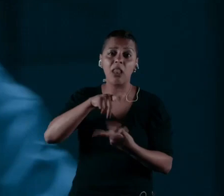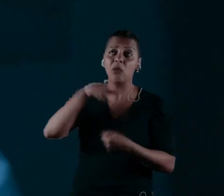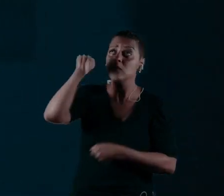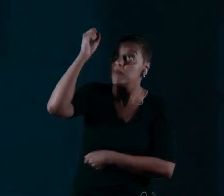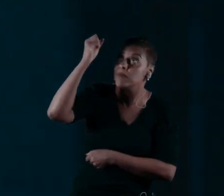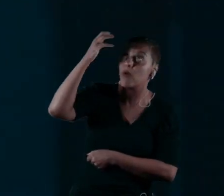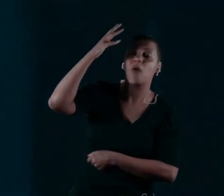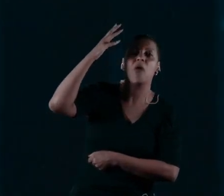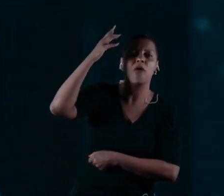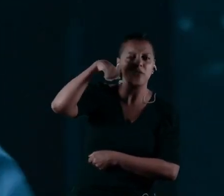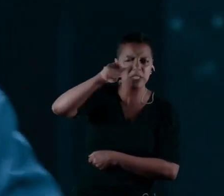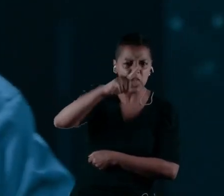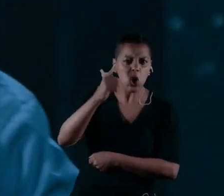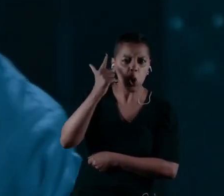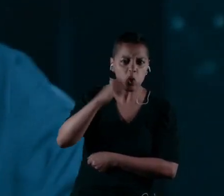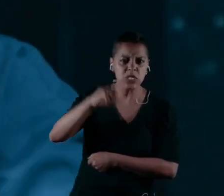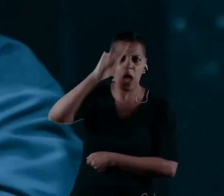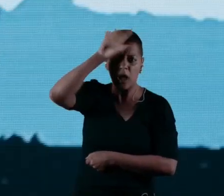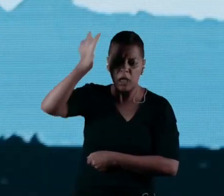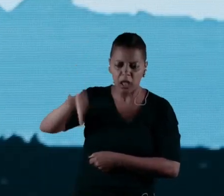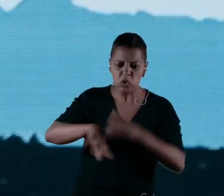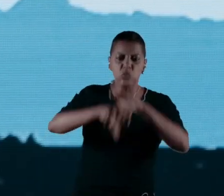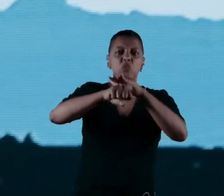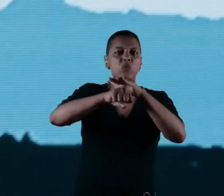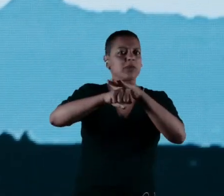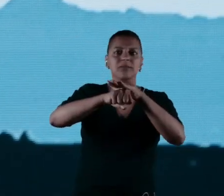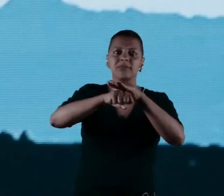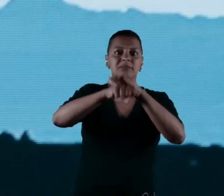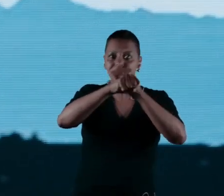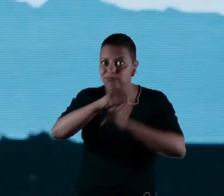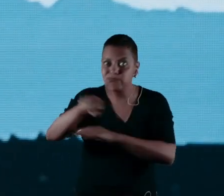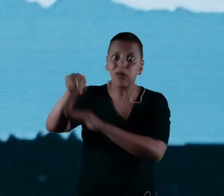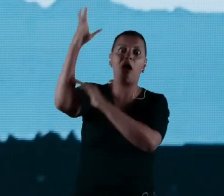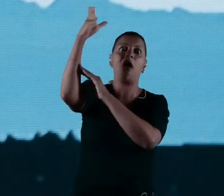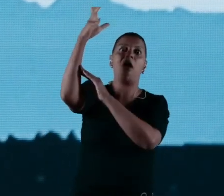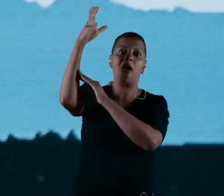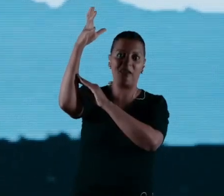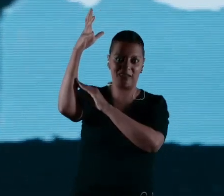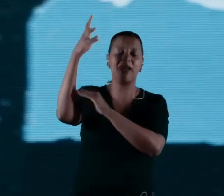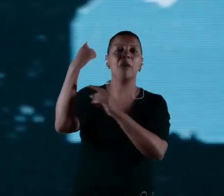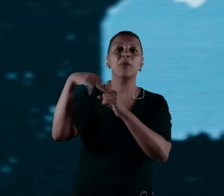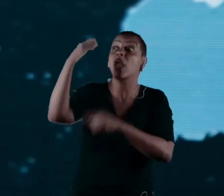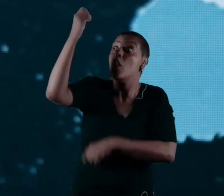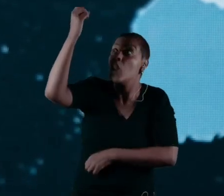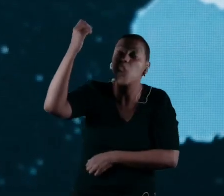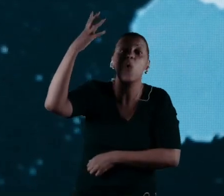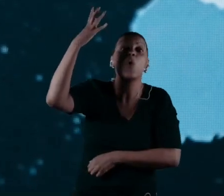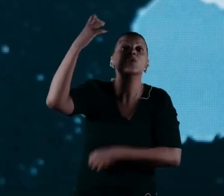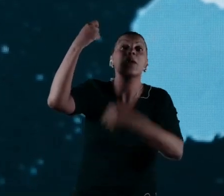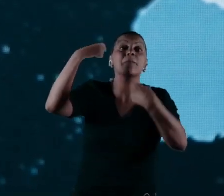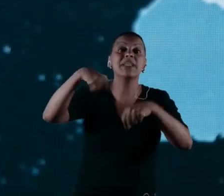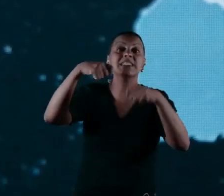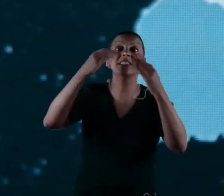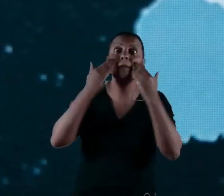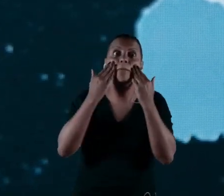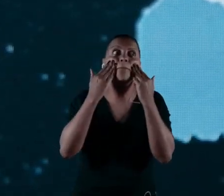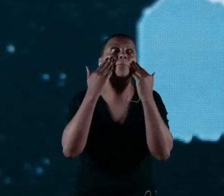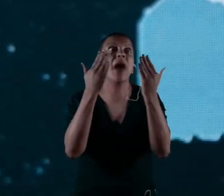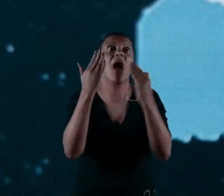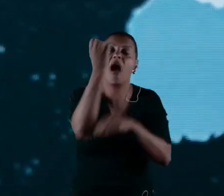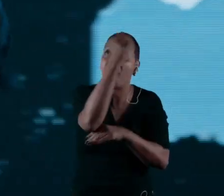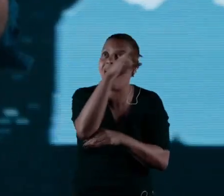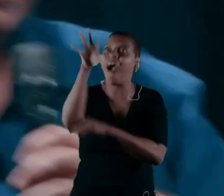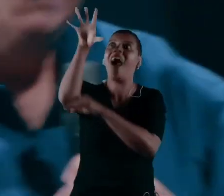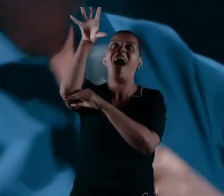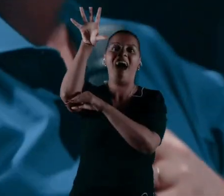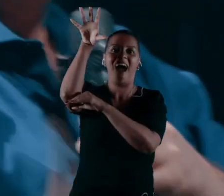a luz debaixo do alqueire, mas no velador. Porque luz tem que estar no lugar alto para ser vista.